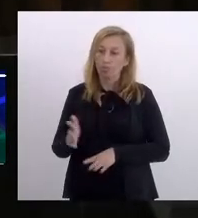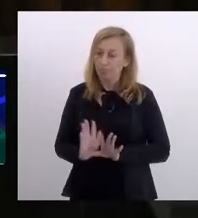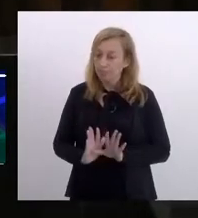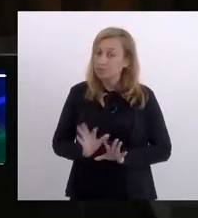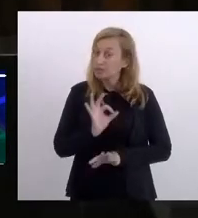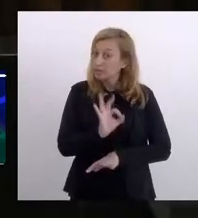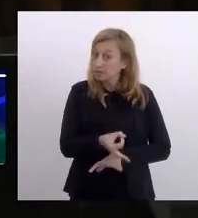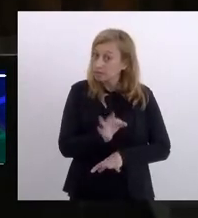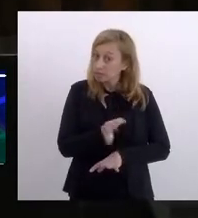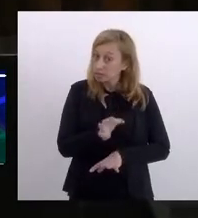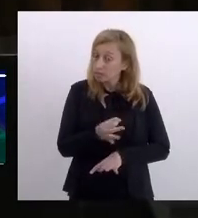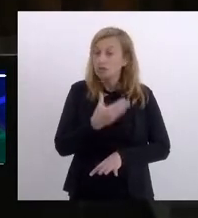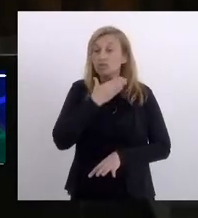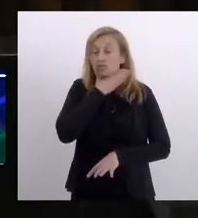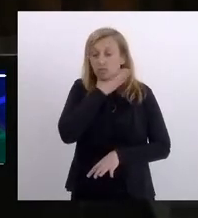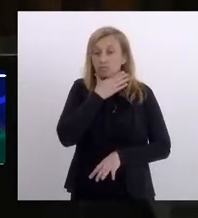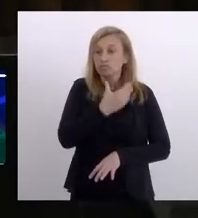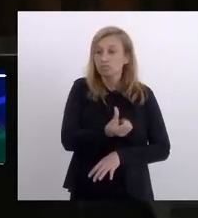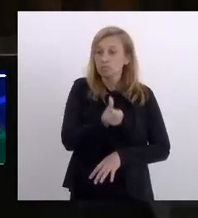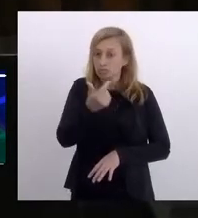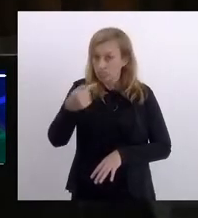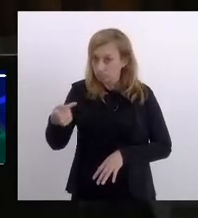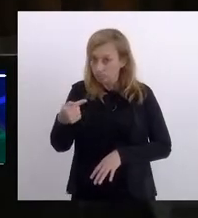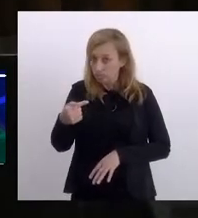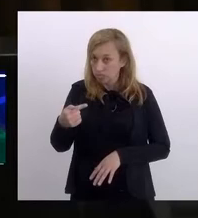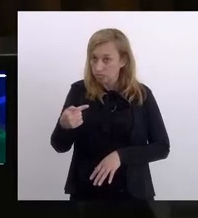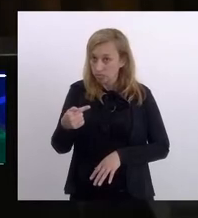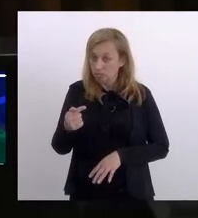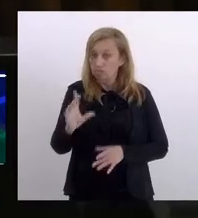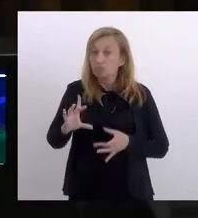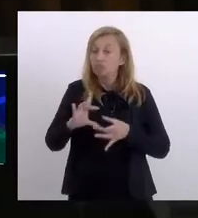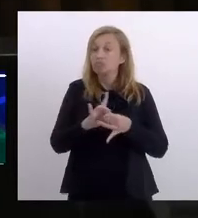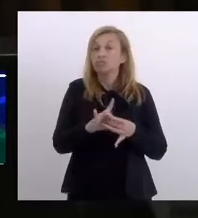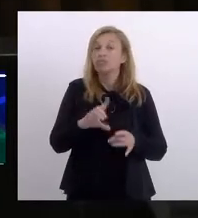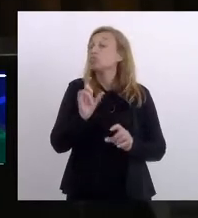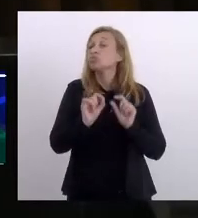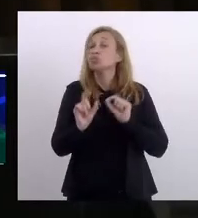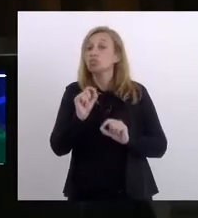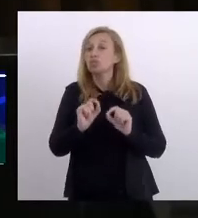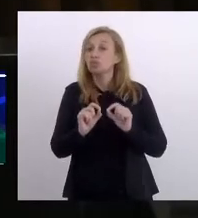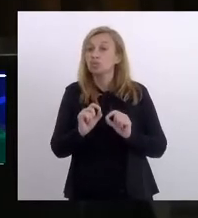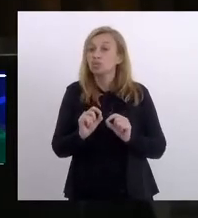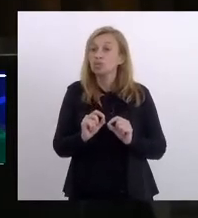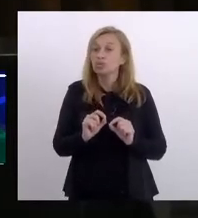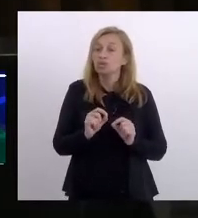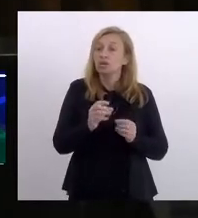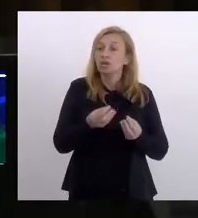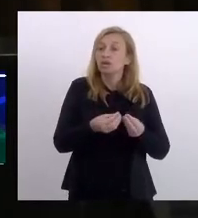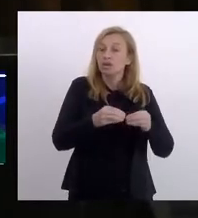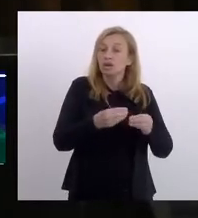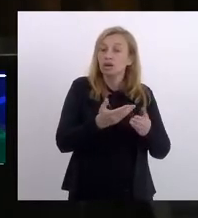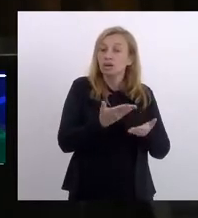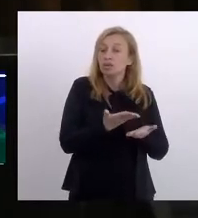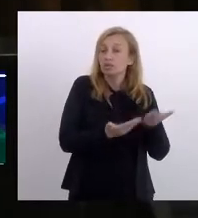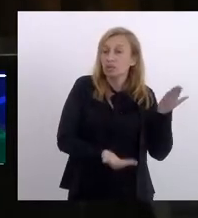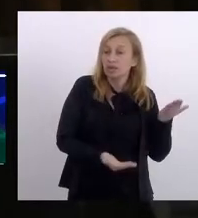Evidentemente que a crise de 2017 esteve ligada à queda da atividade econômica no